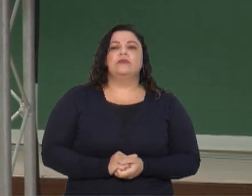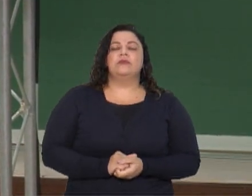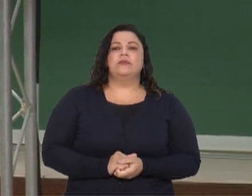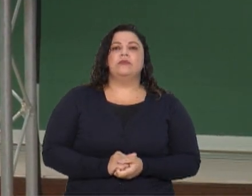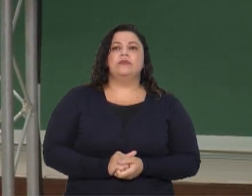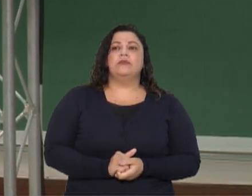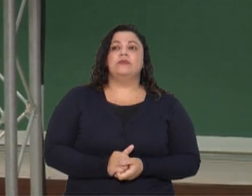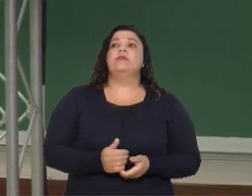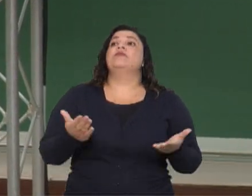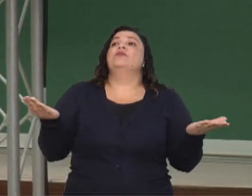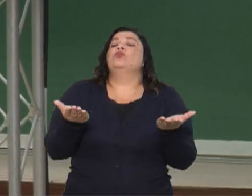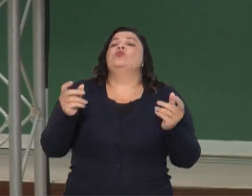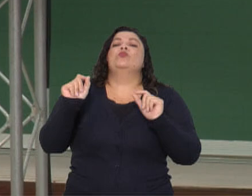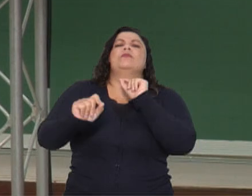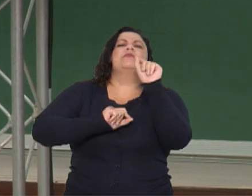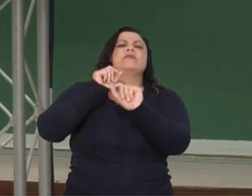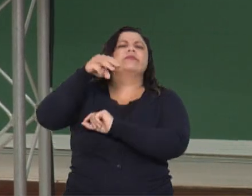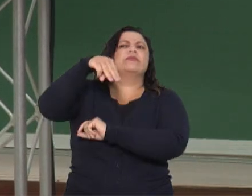Agora sim, melodia.